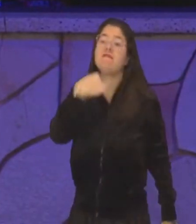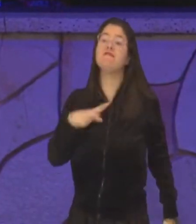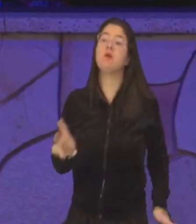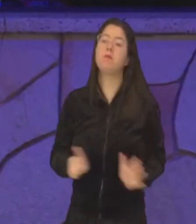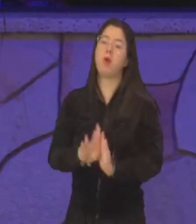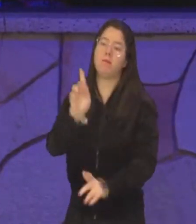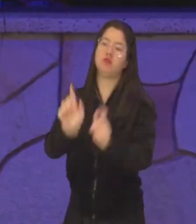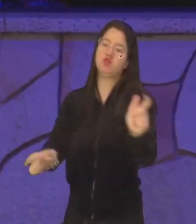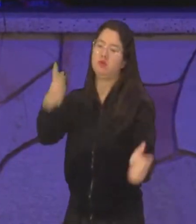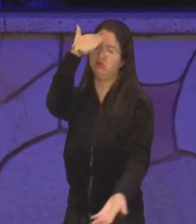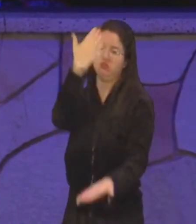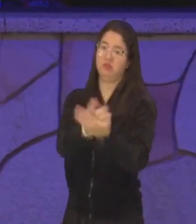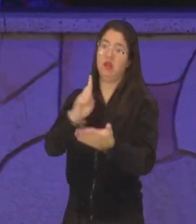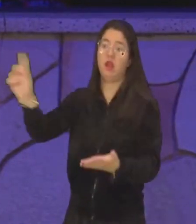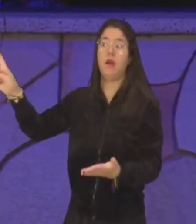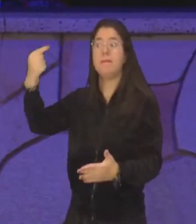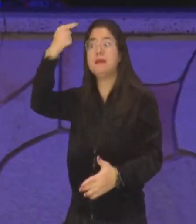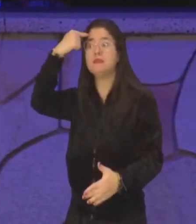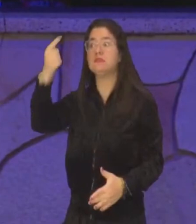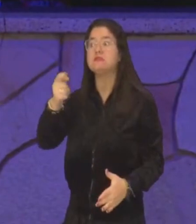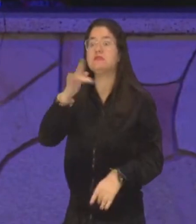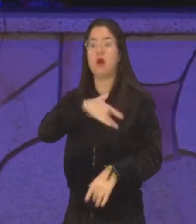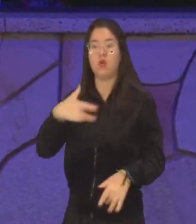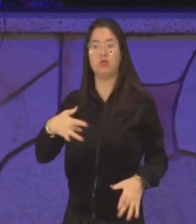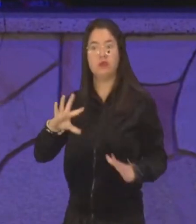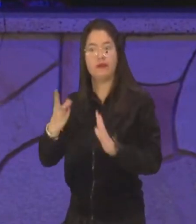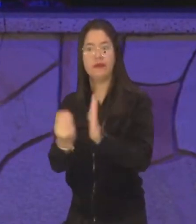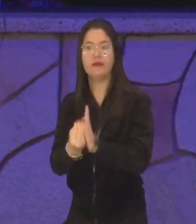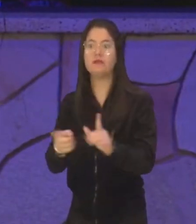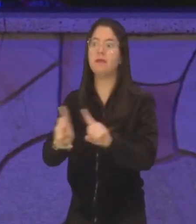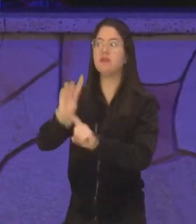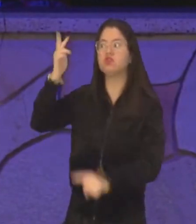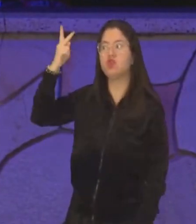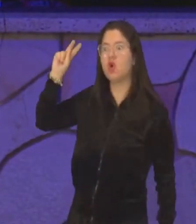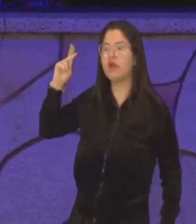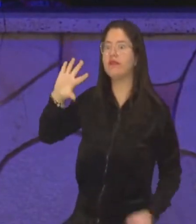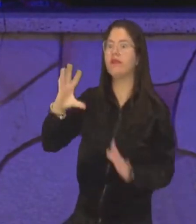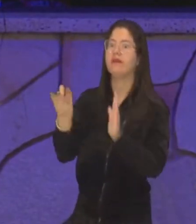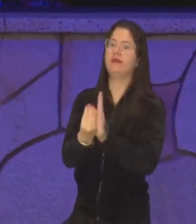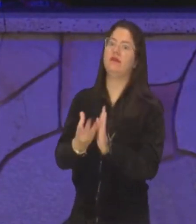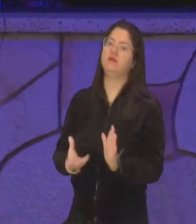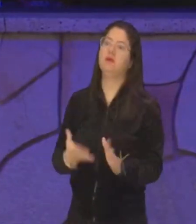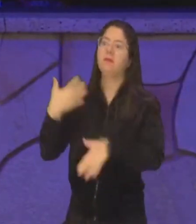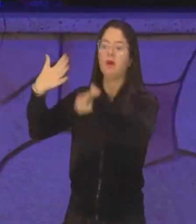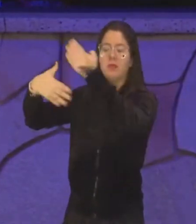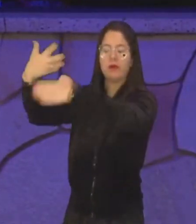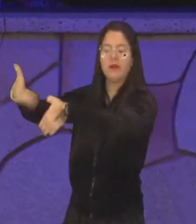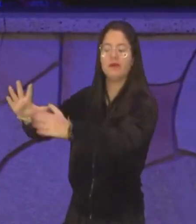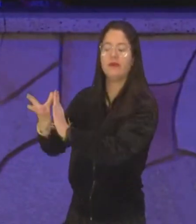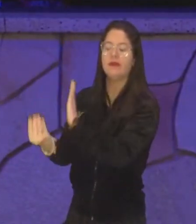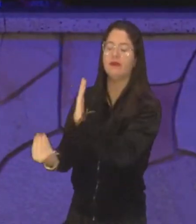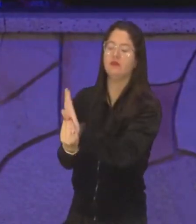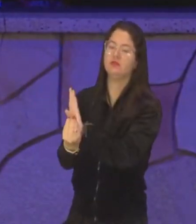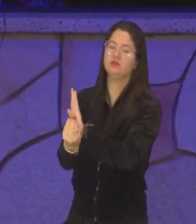igreja, para a saúde da igreja, para a história da igreja, para o progresso